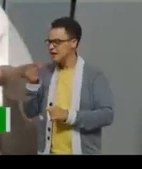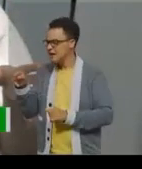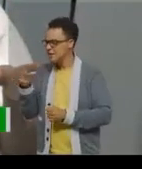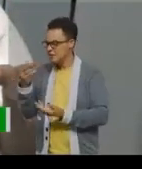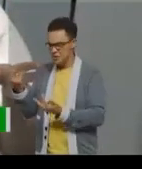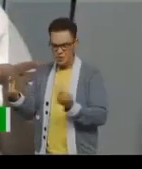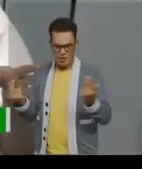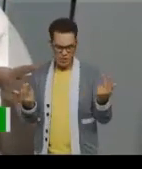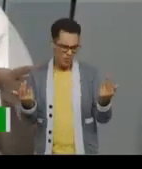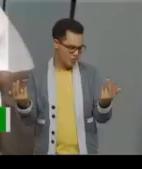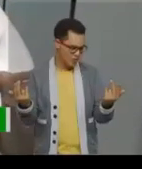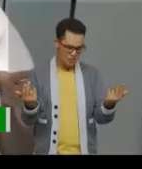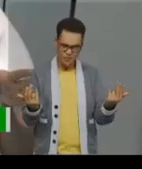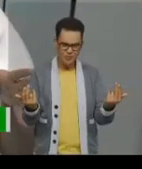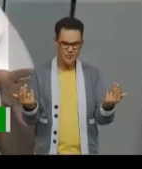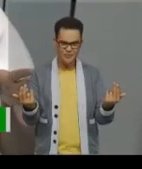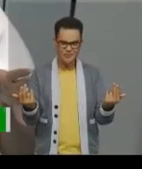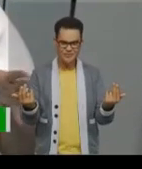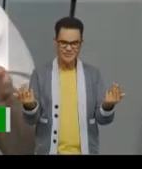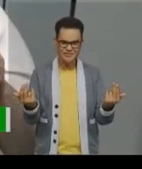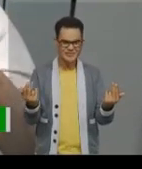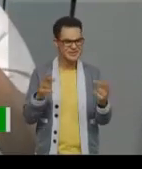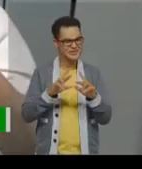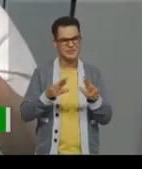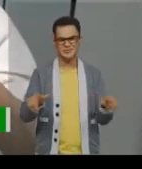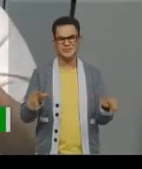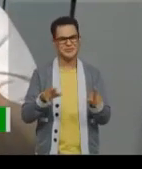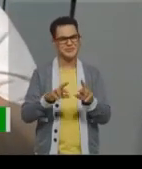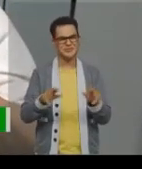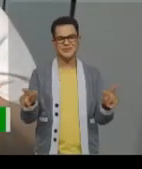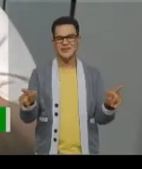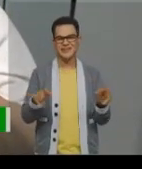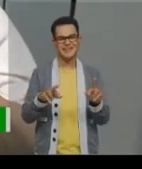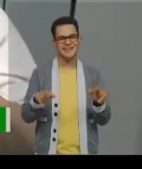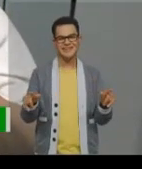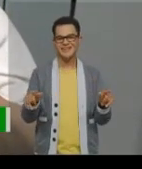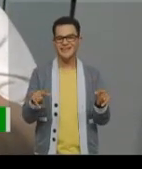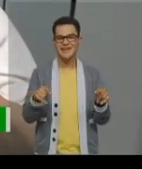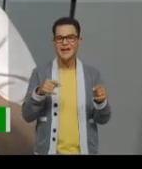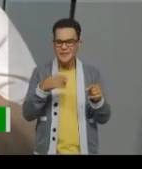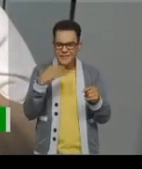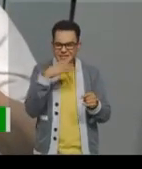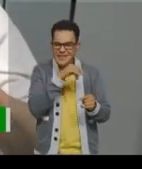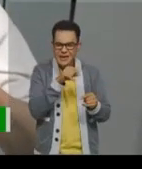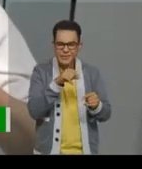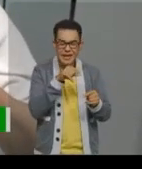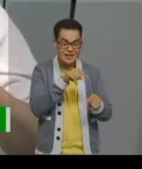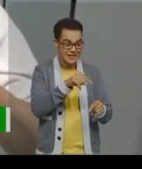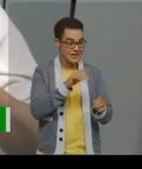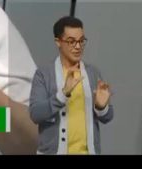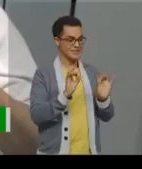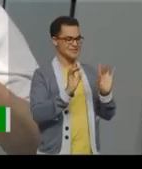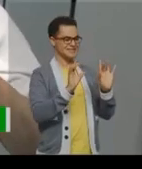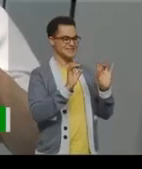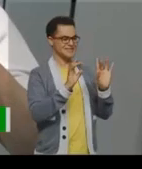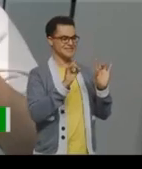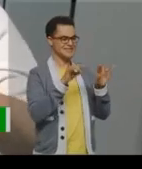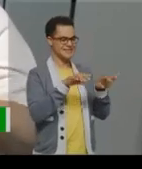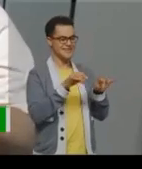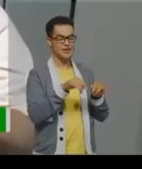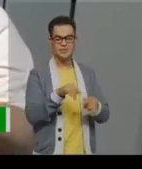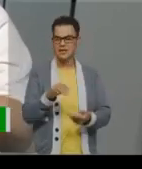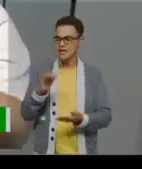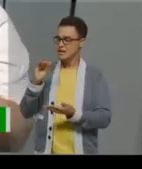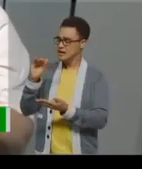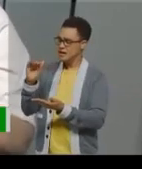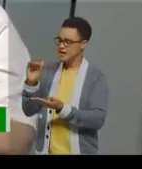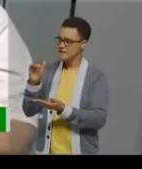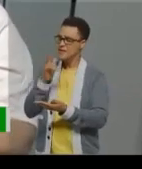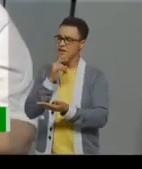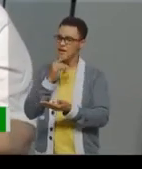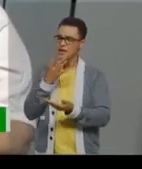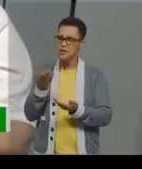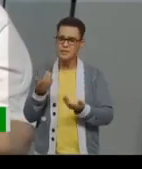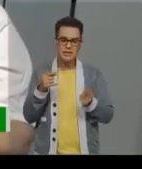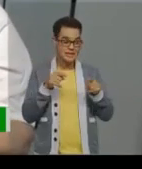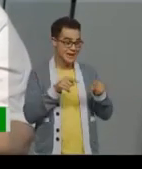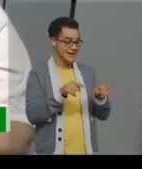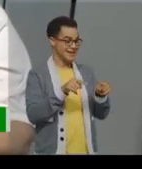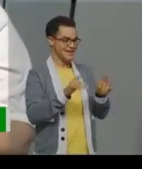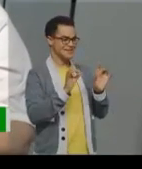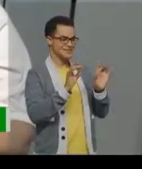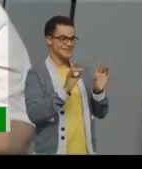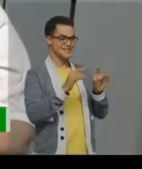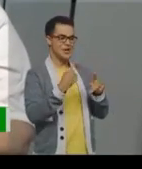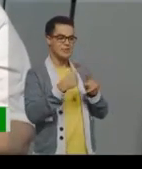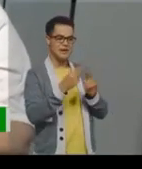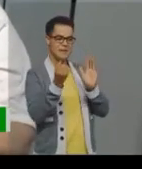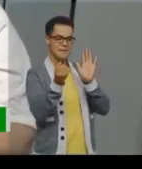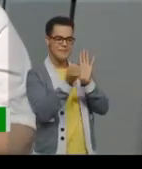água? Não vai ter. O símbolo é mais ou menos isso. O símbolo é algum elemento que